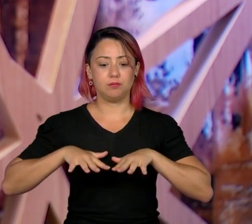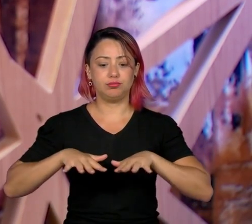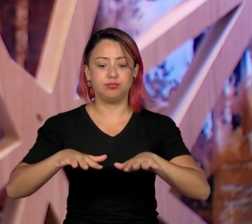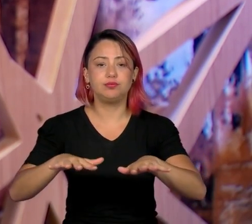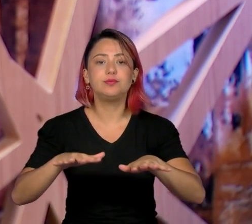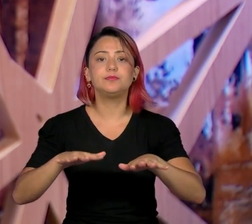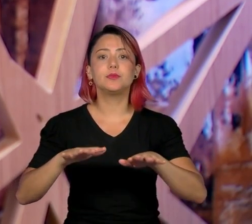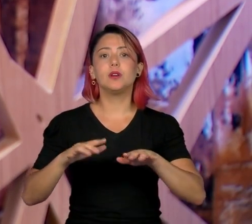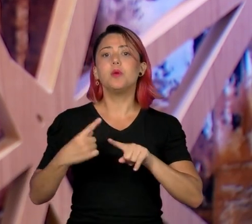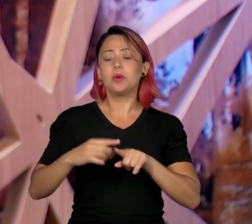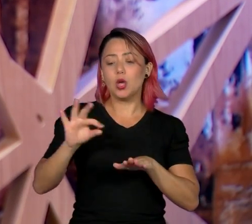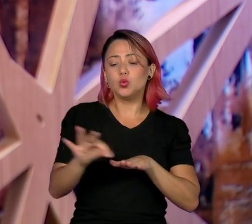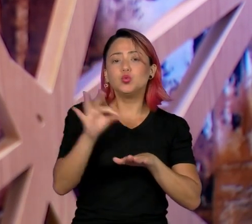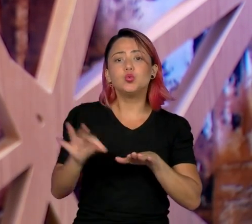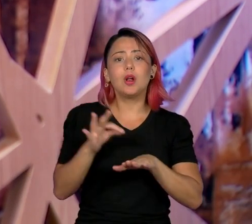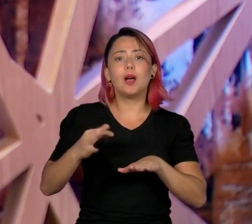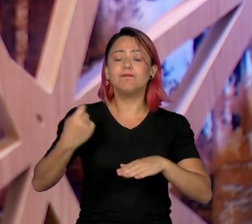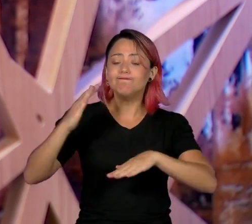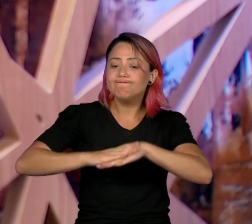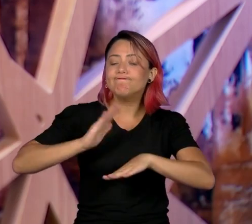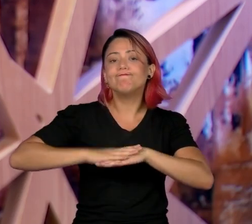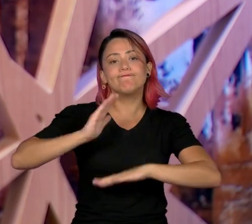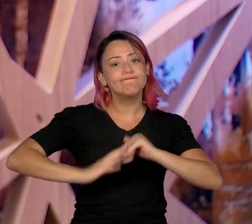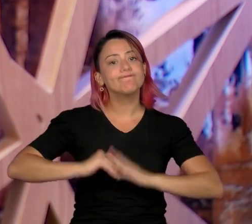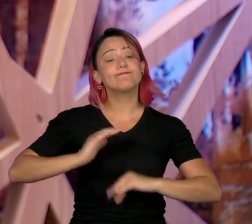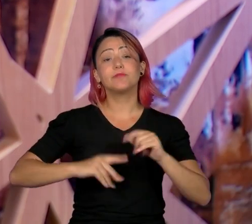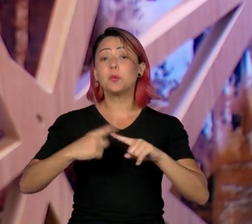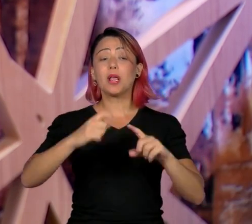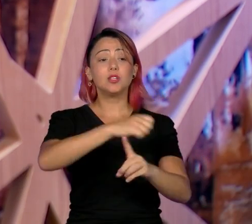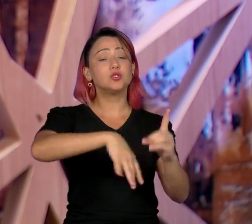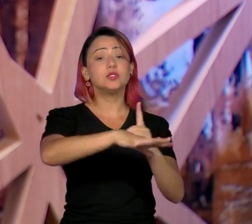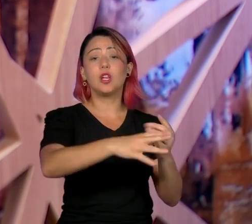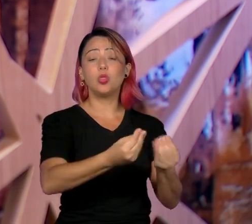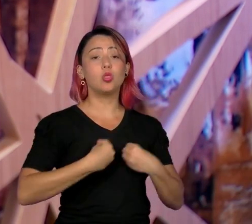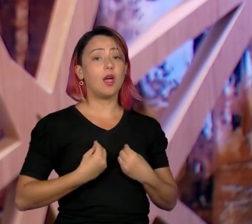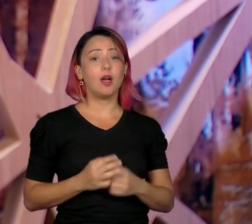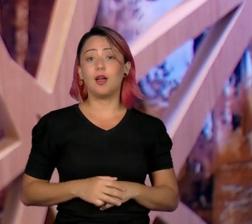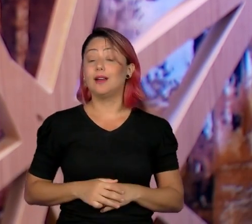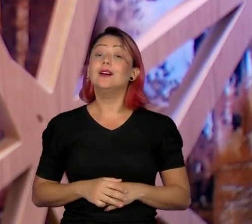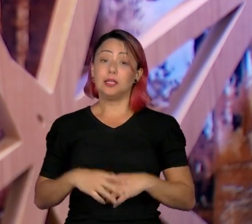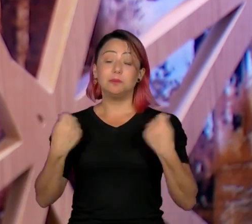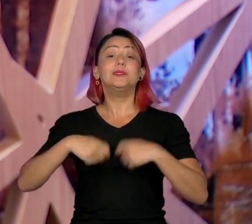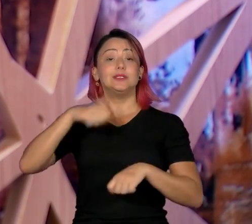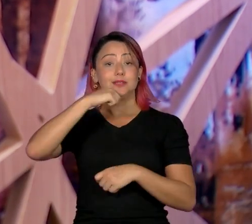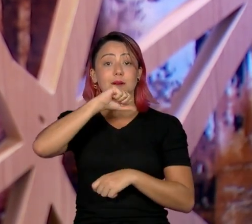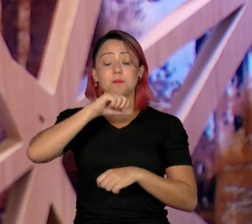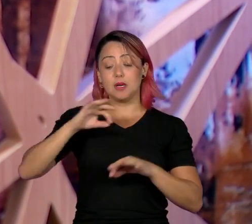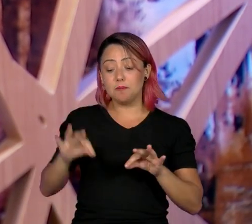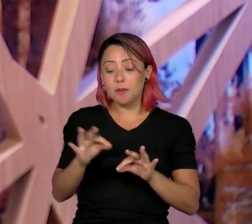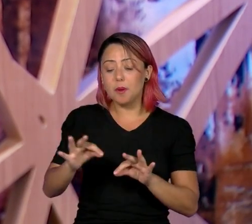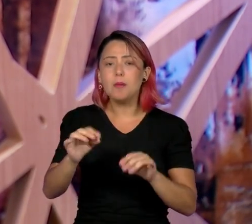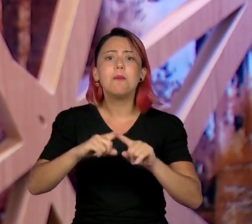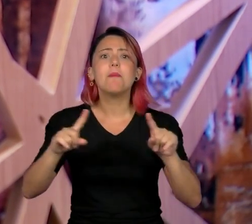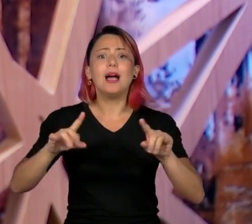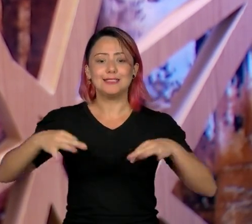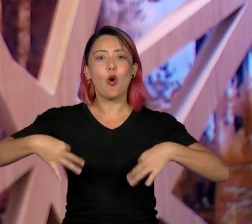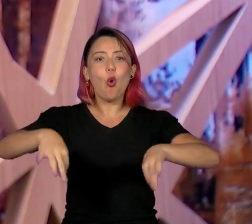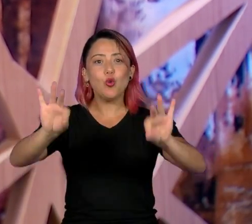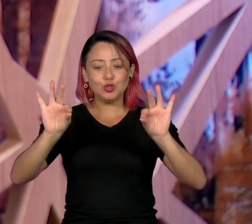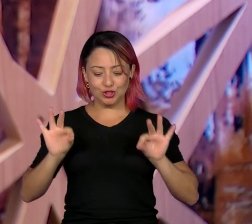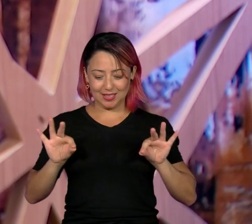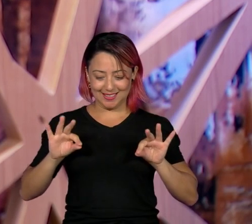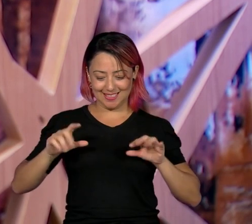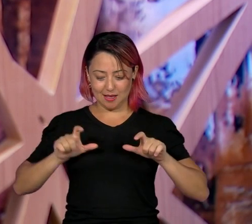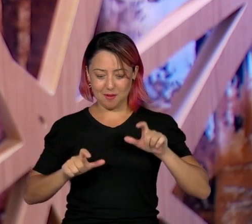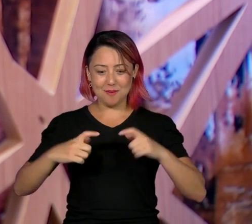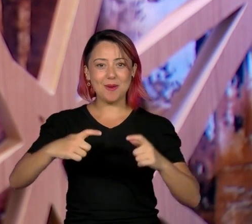existia para algo que passa a existir, que é essa nova colcha de retalhos que é o nosso sonho. Uma forma da gente